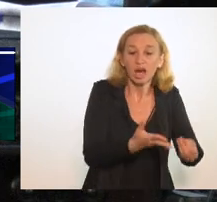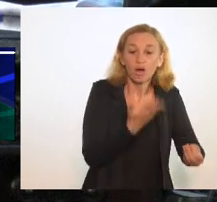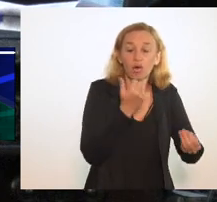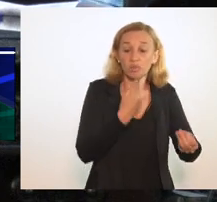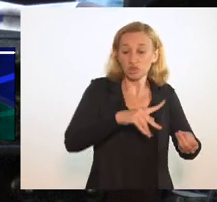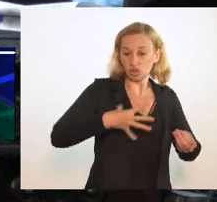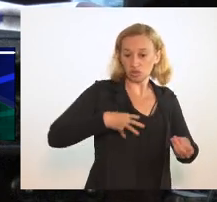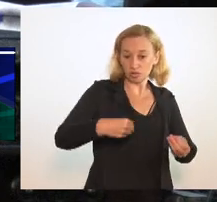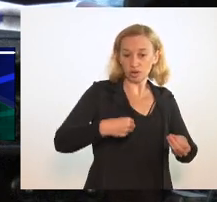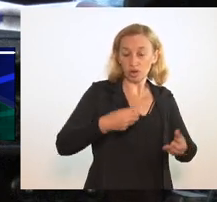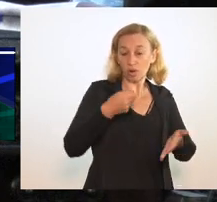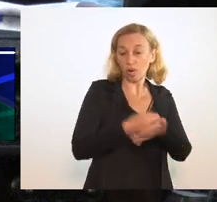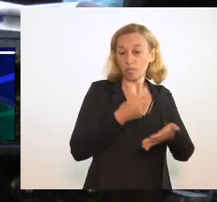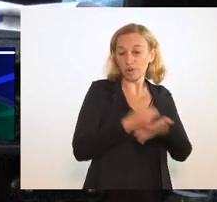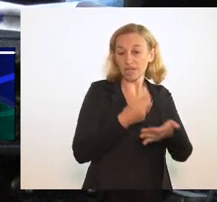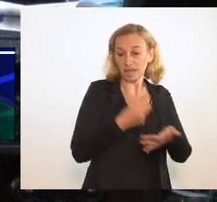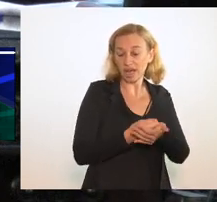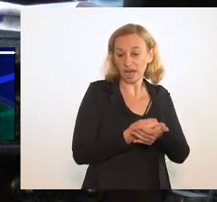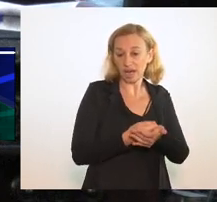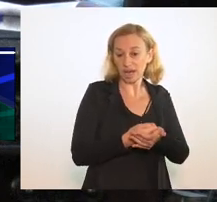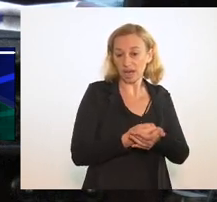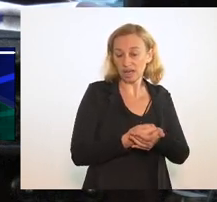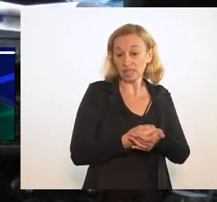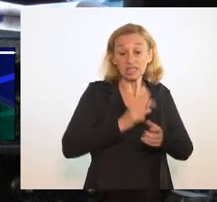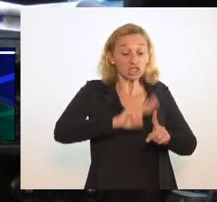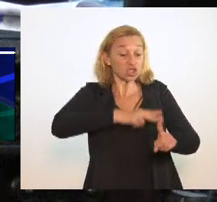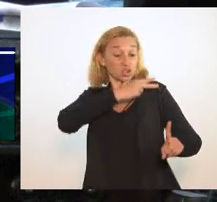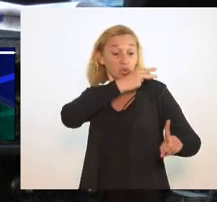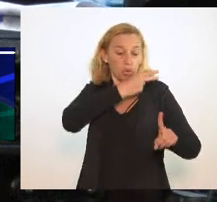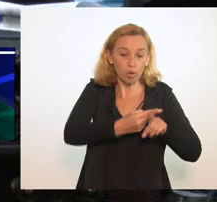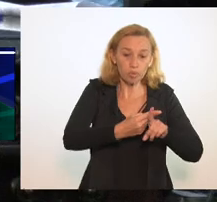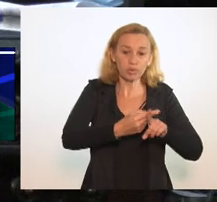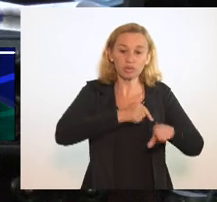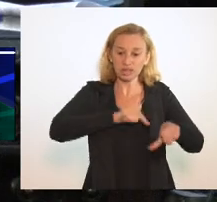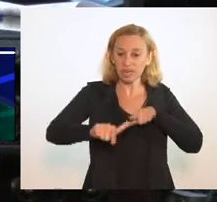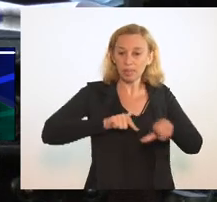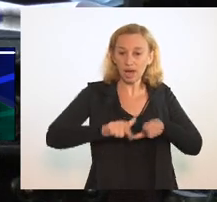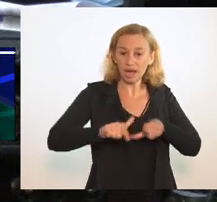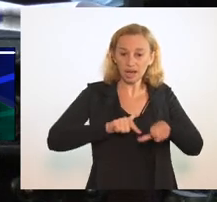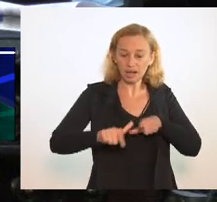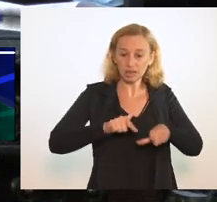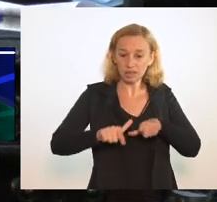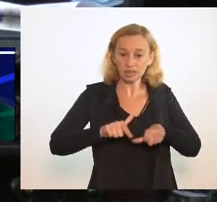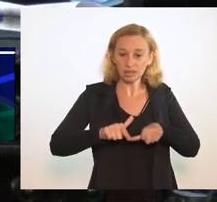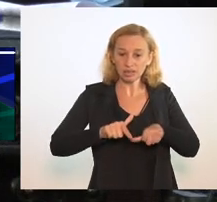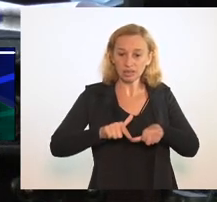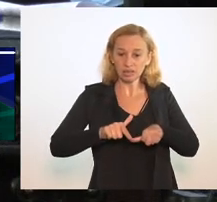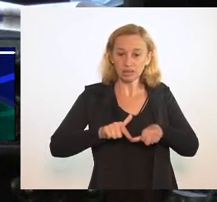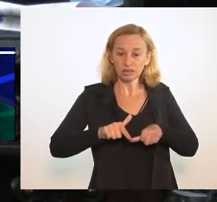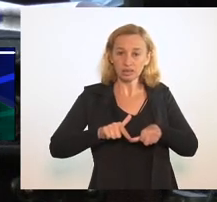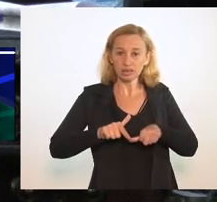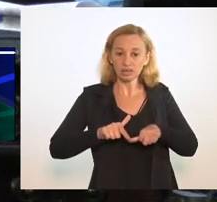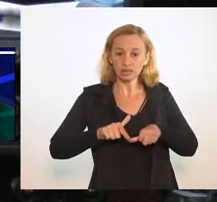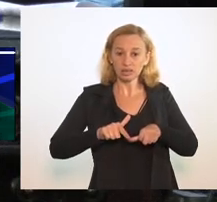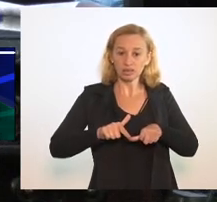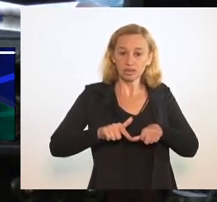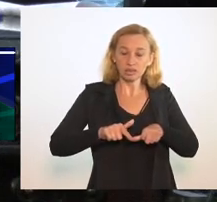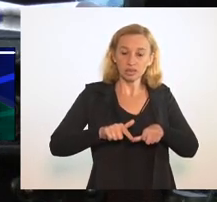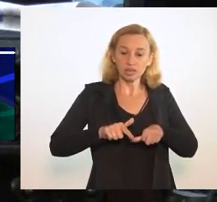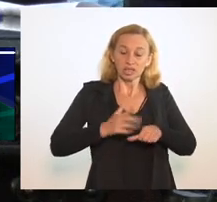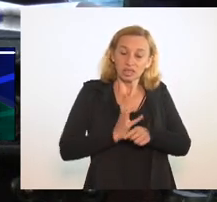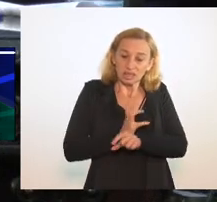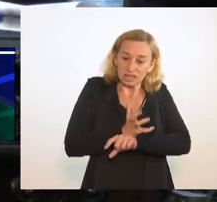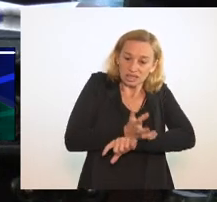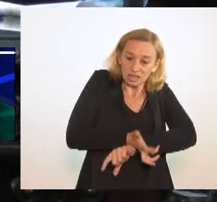viram obrigadas a intensificar suas cargas de trabalho, o que acarreta numa ainda maior exploração do